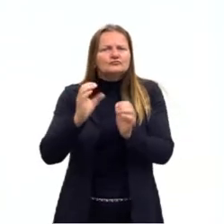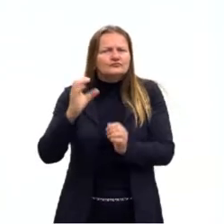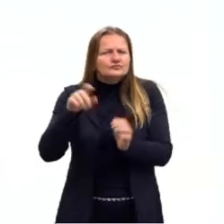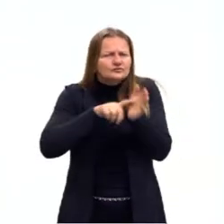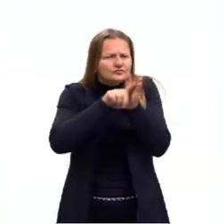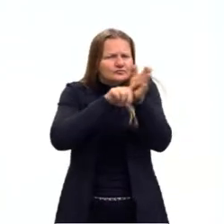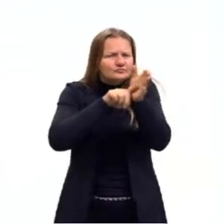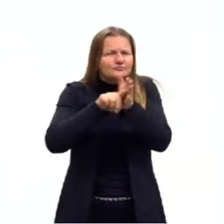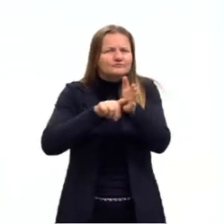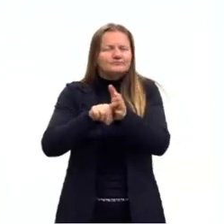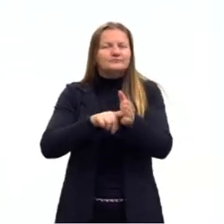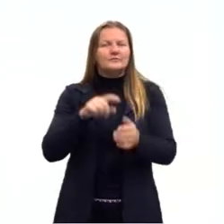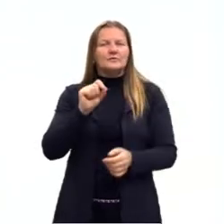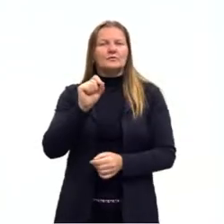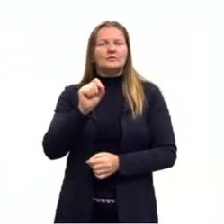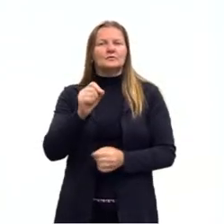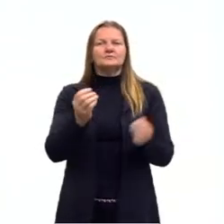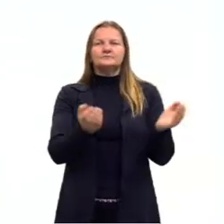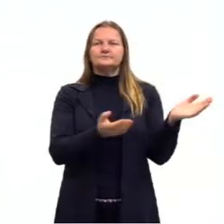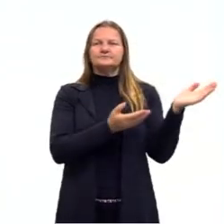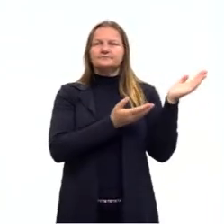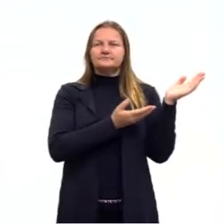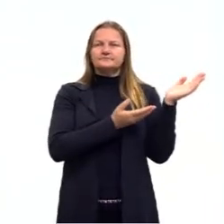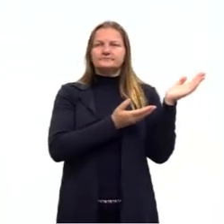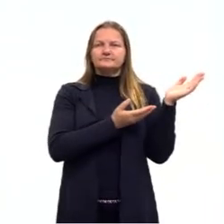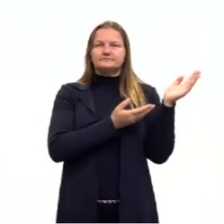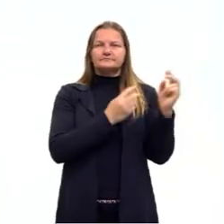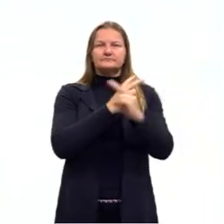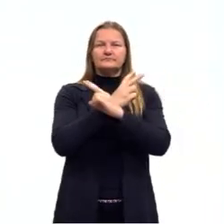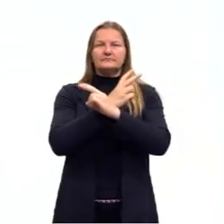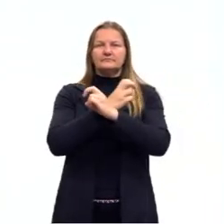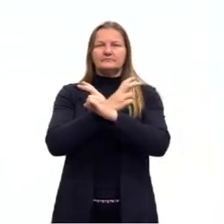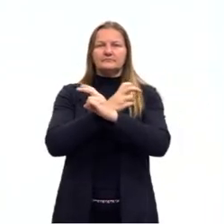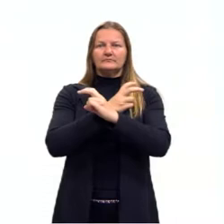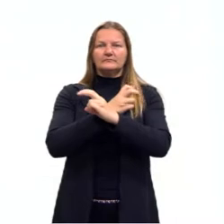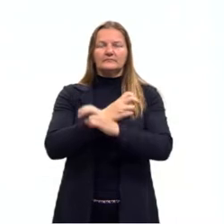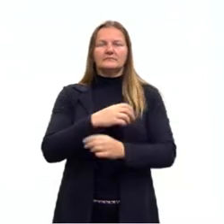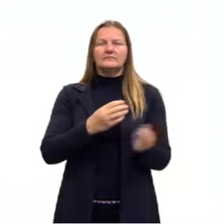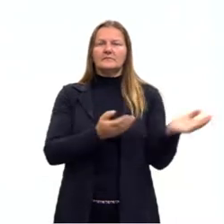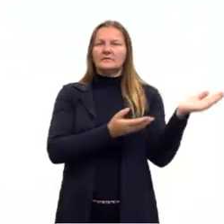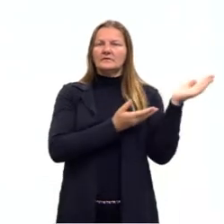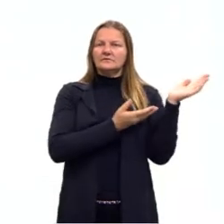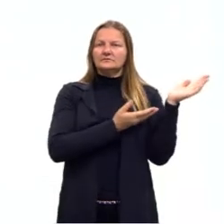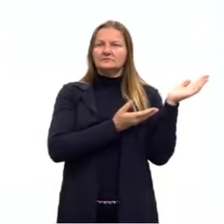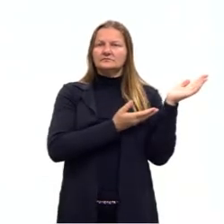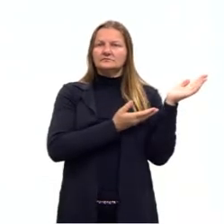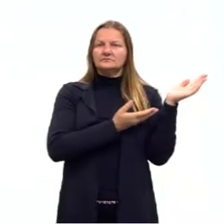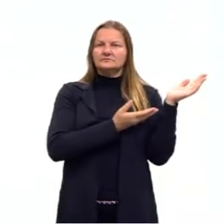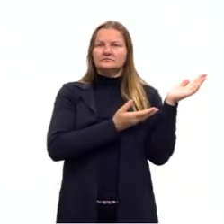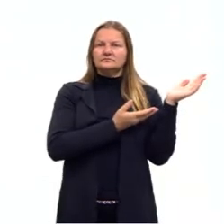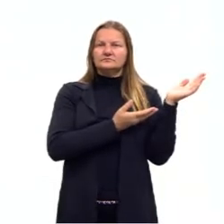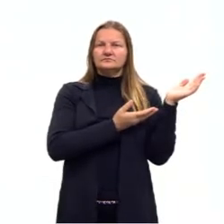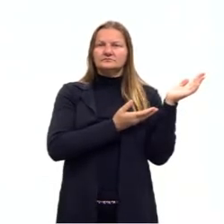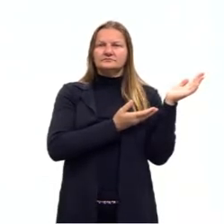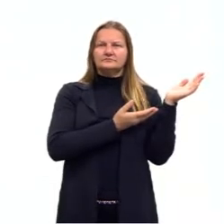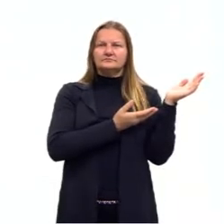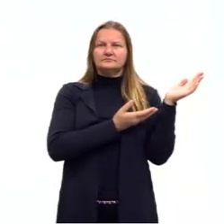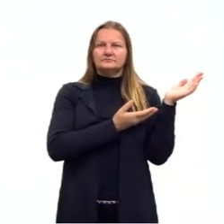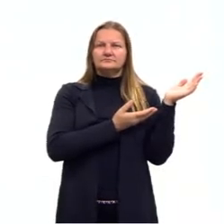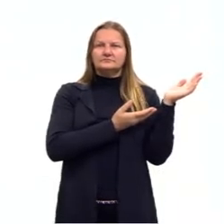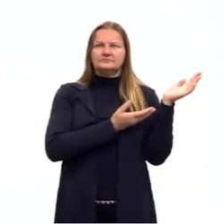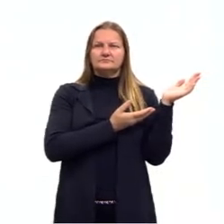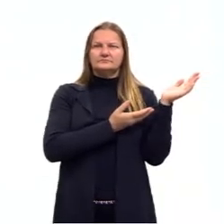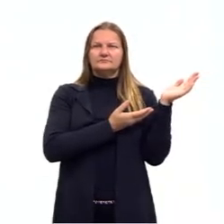sobre isso foi o cientista austríaco Carline Steiner tá ele começou ele foi Pioneiro então